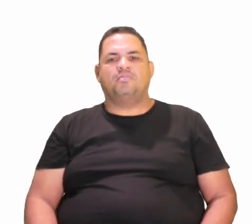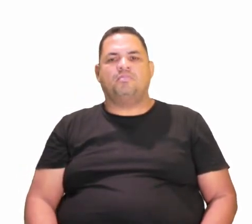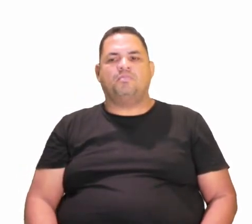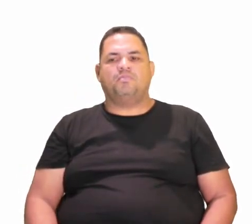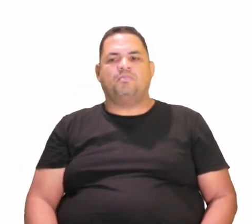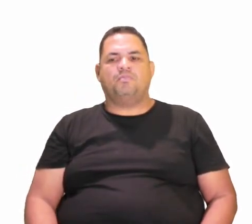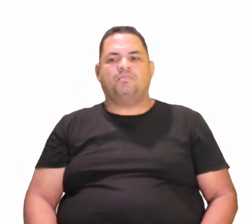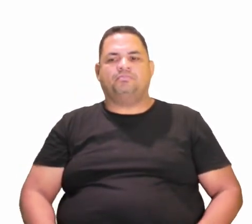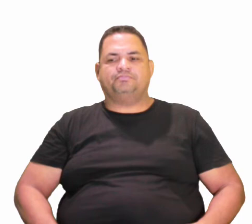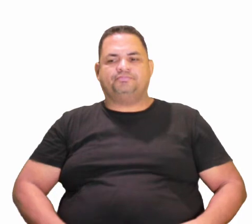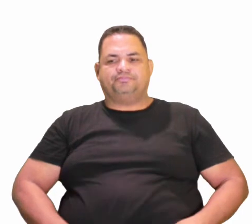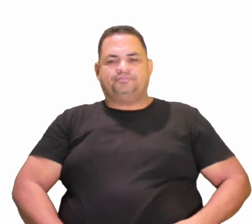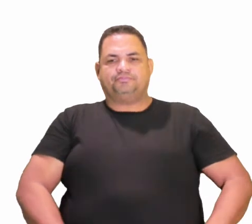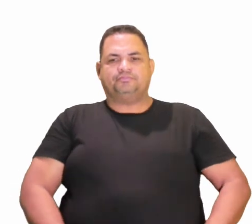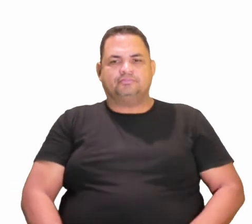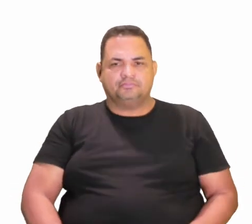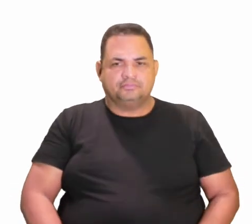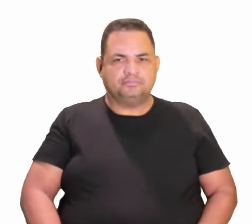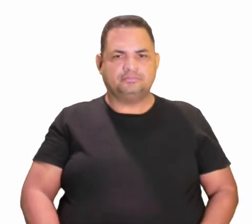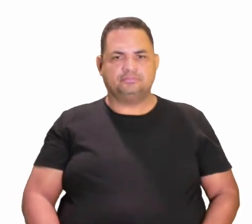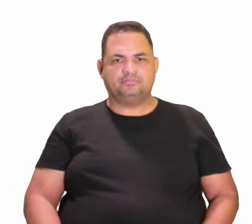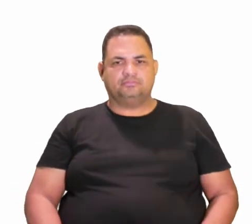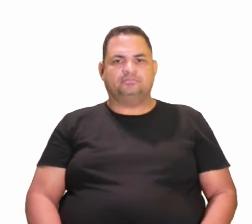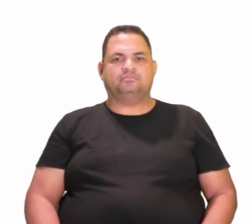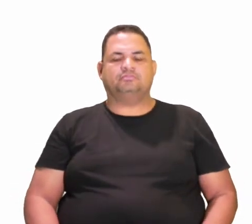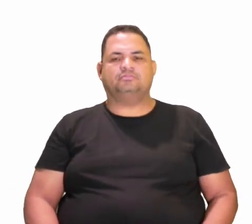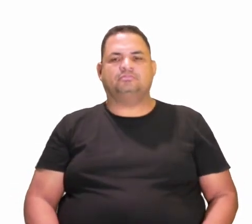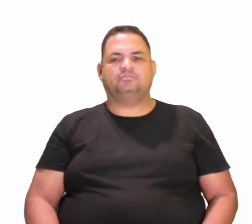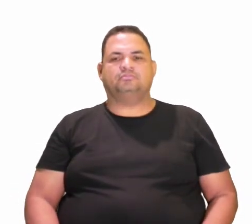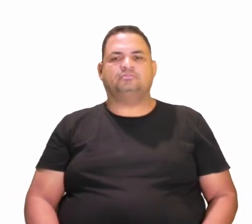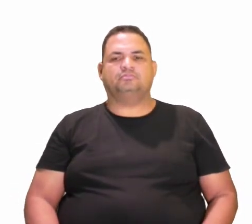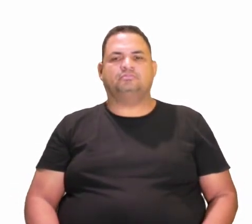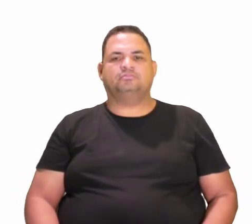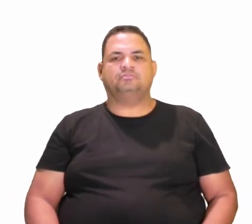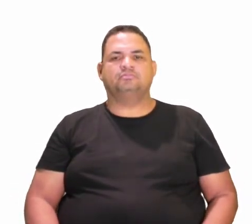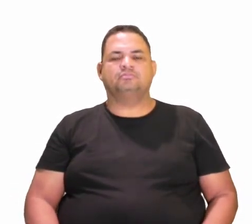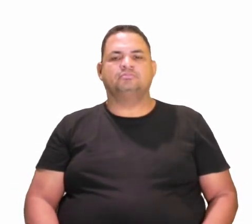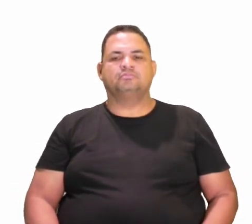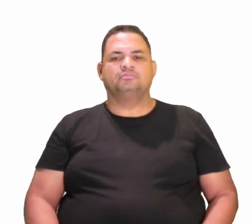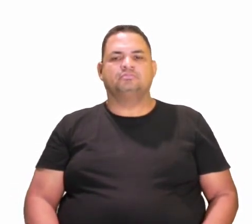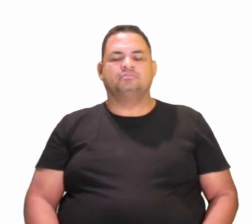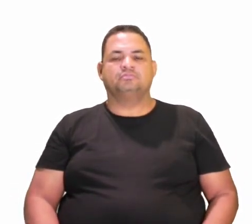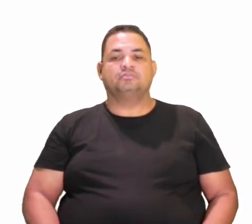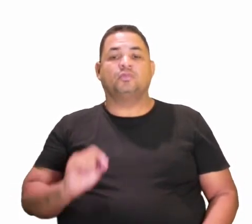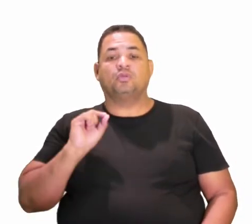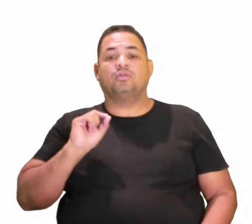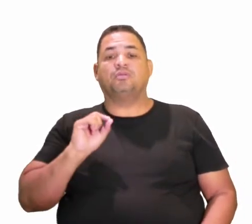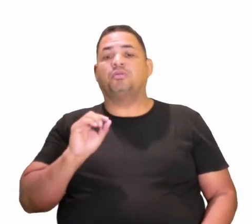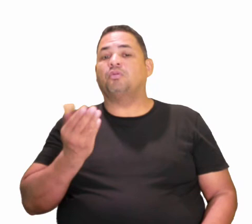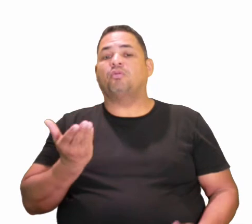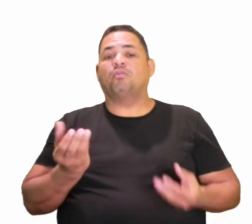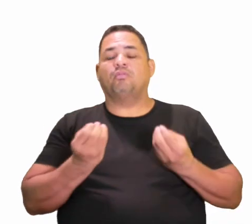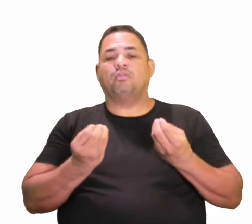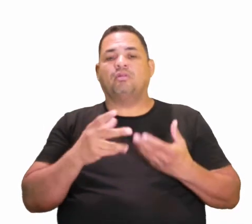husband and my kids, 2 sons and a daughter. Então, olha só como ela